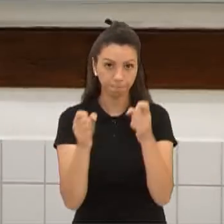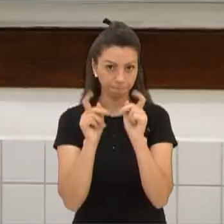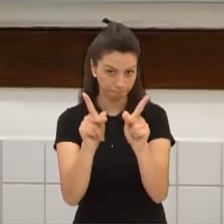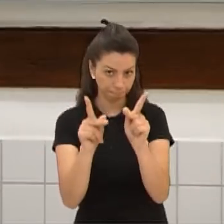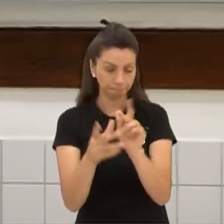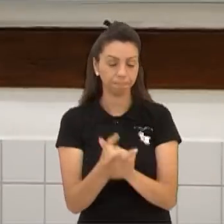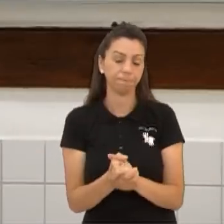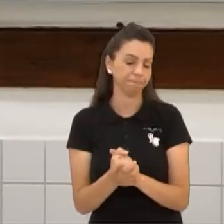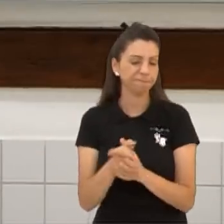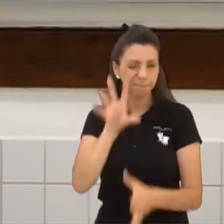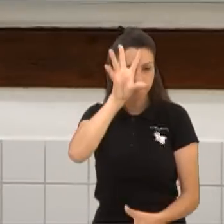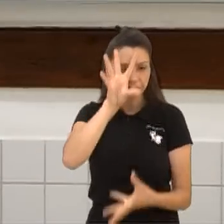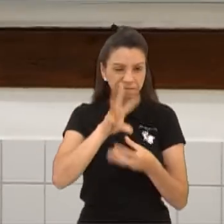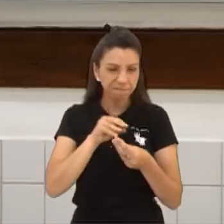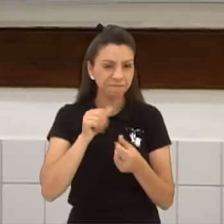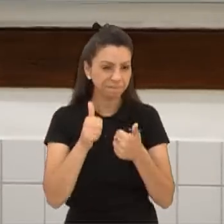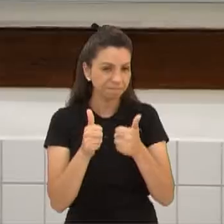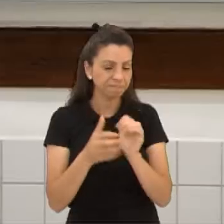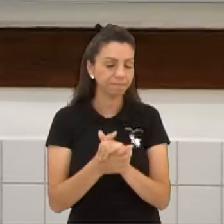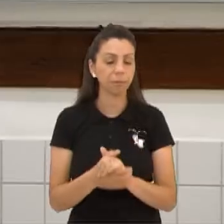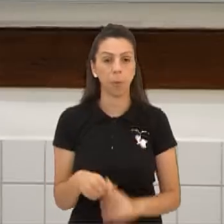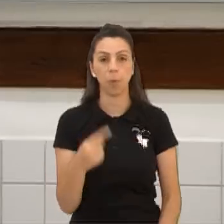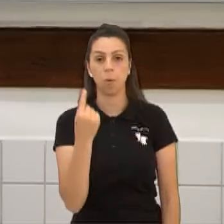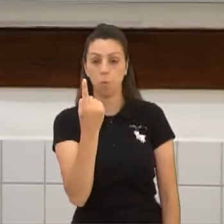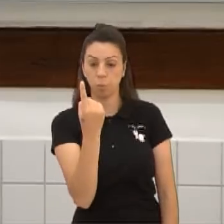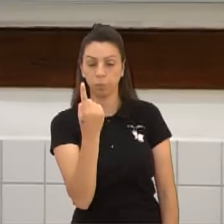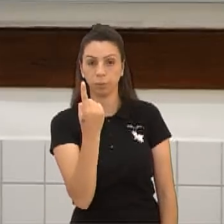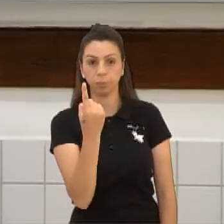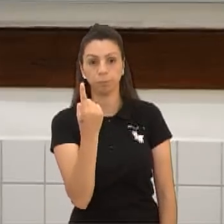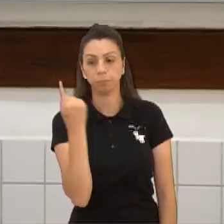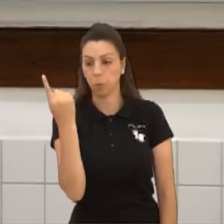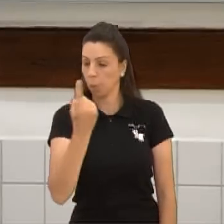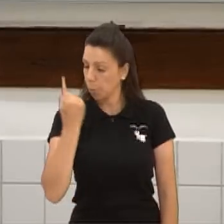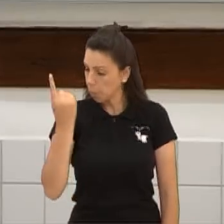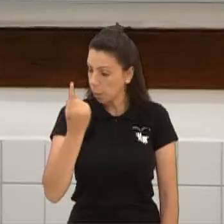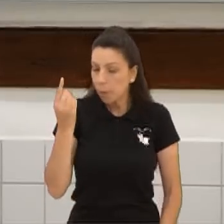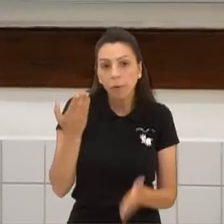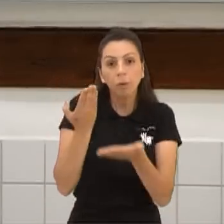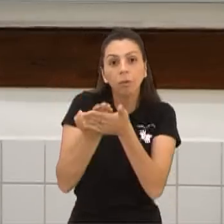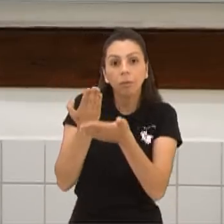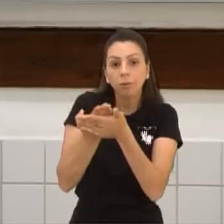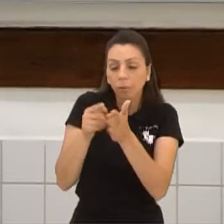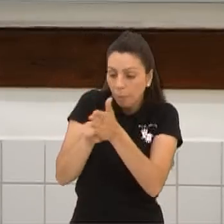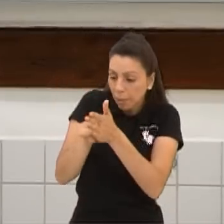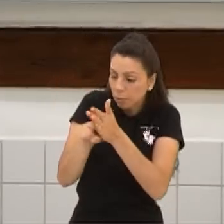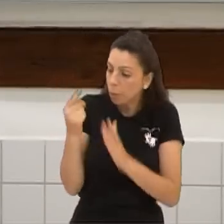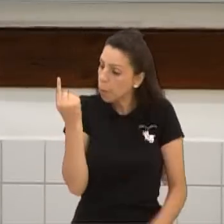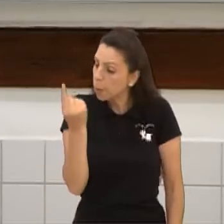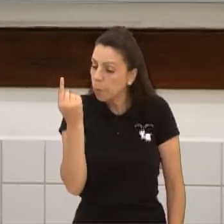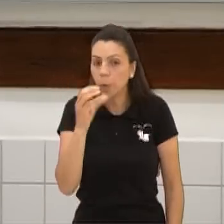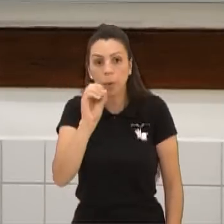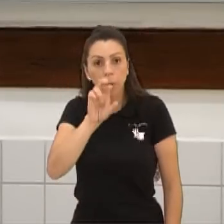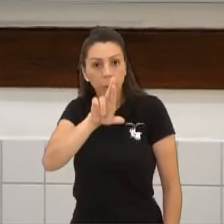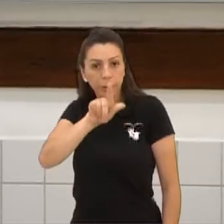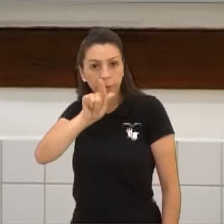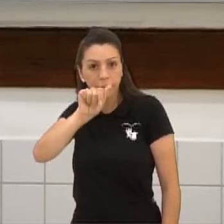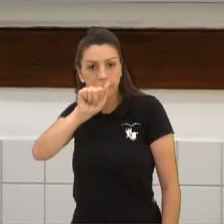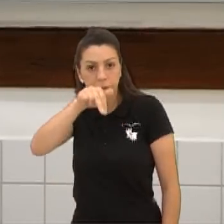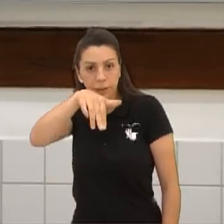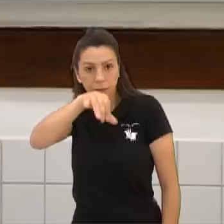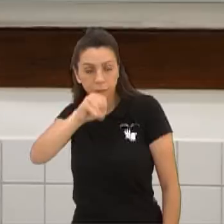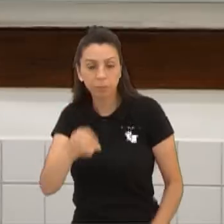Beleza? Vamos ver se vocês entenderam? Um indivíduo, quando a gente estuda ele na sua individualidade, organismo. Os